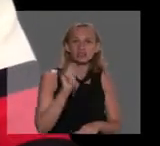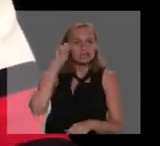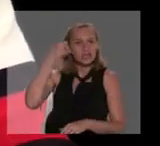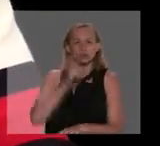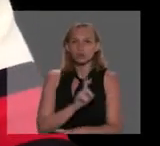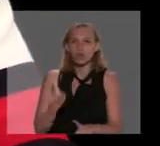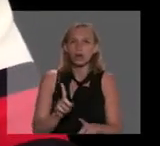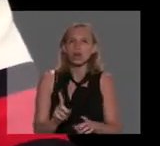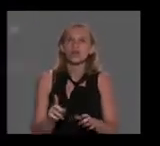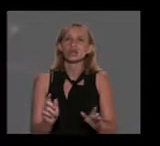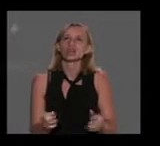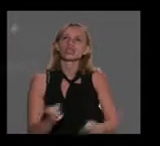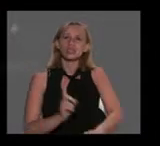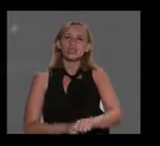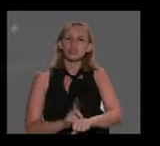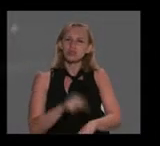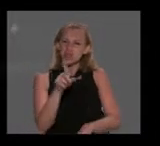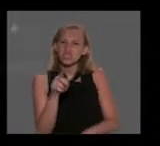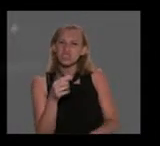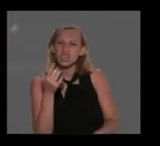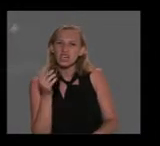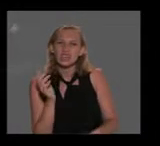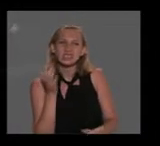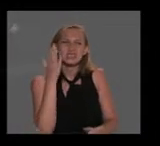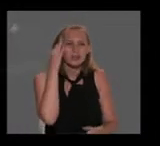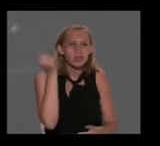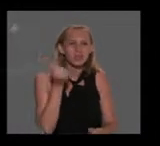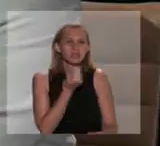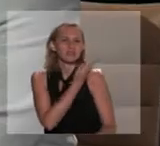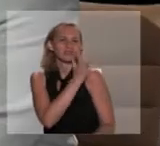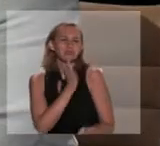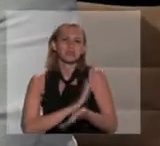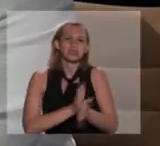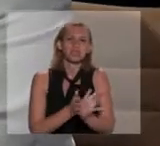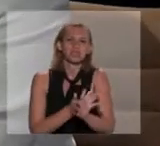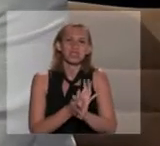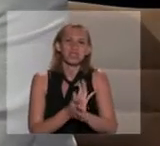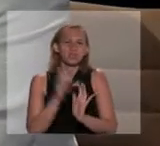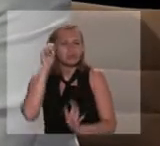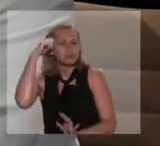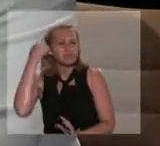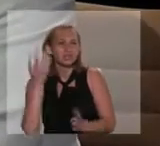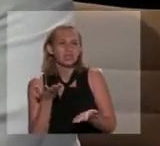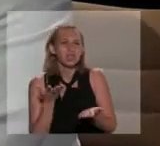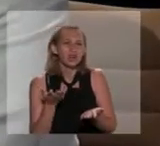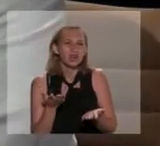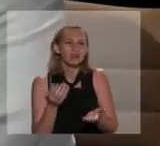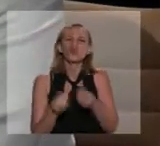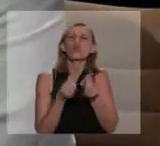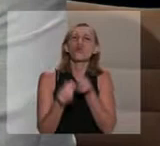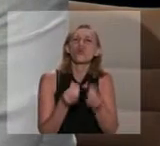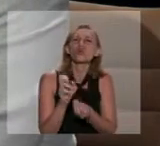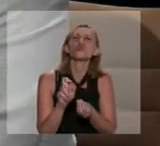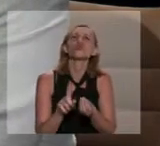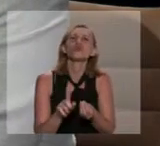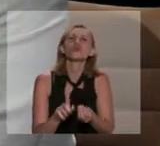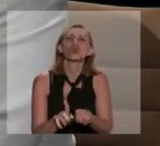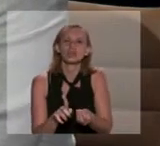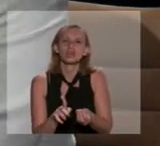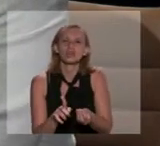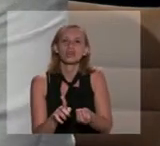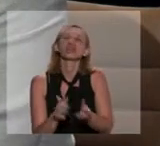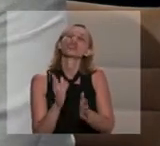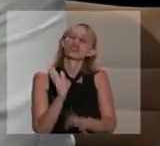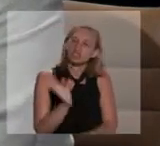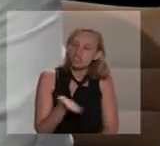brancos. Então... E nessa época você já tinha consciência racial? Você já lidava bem com o racismo? Como é